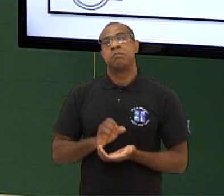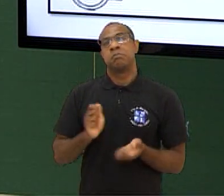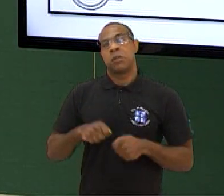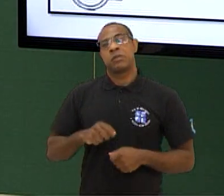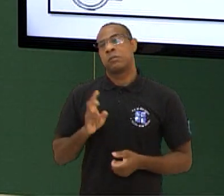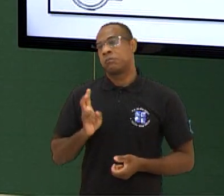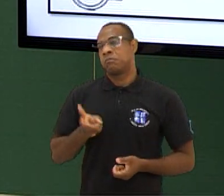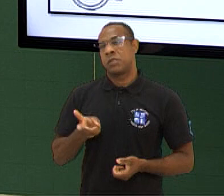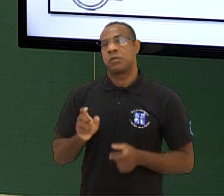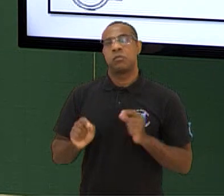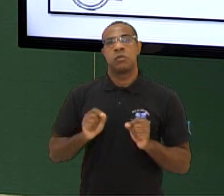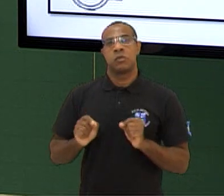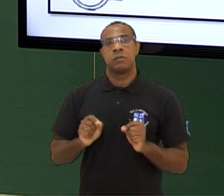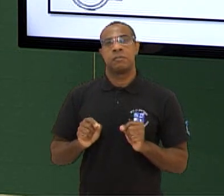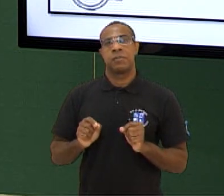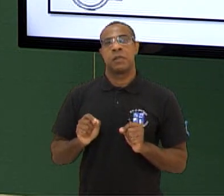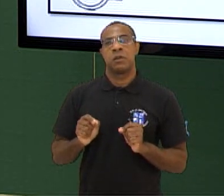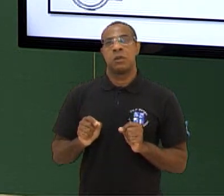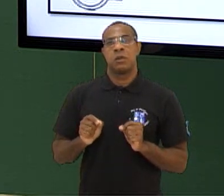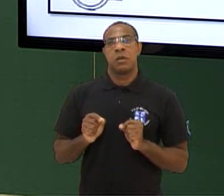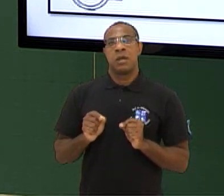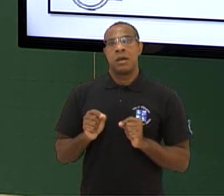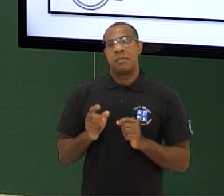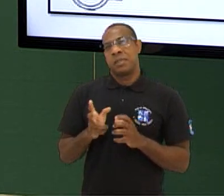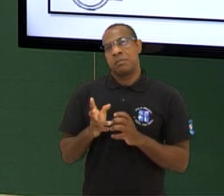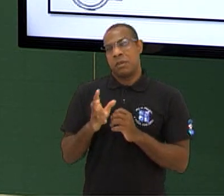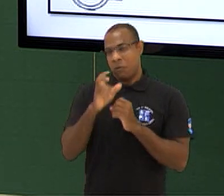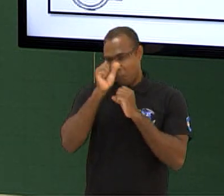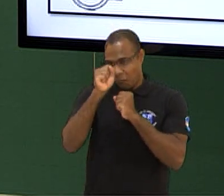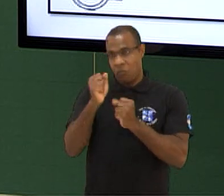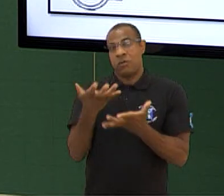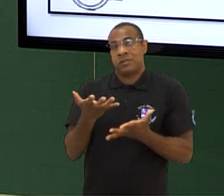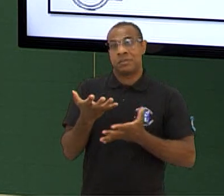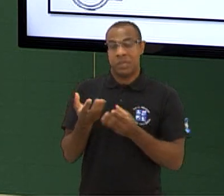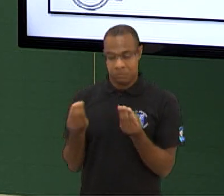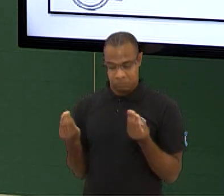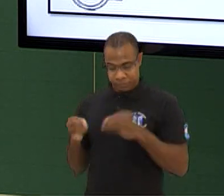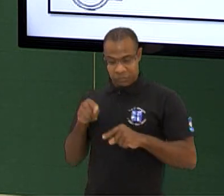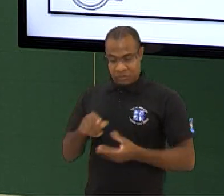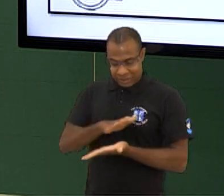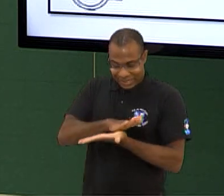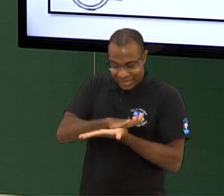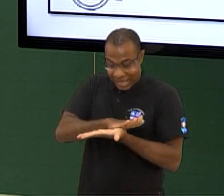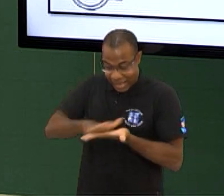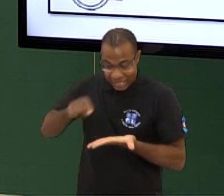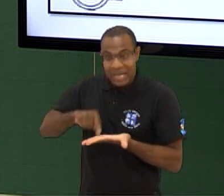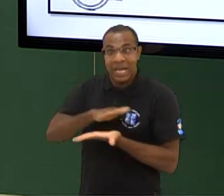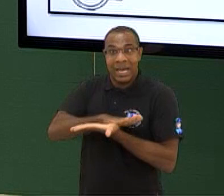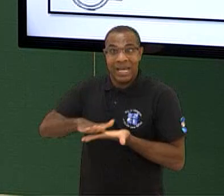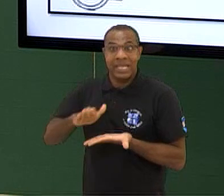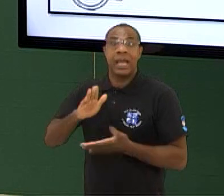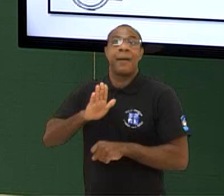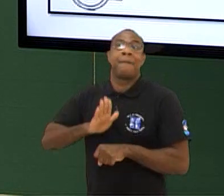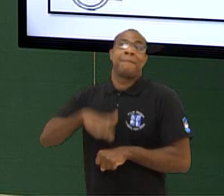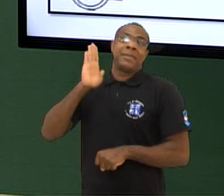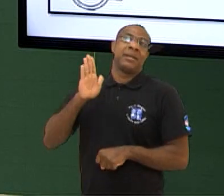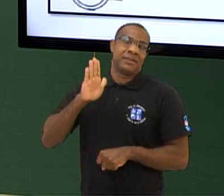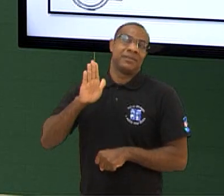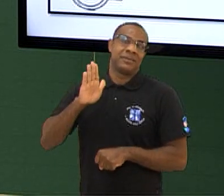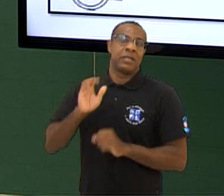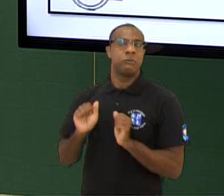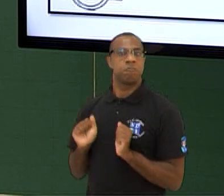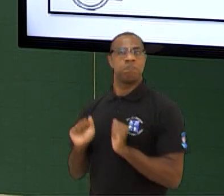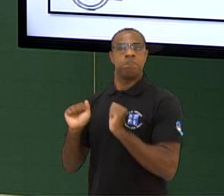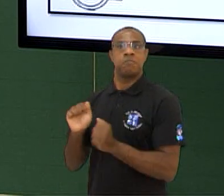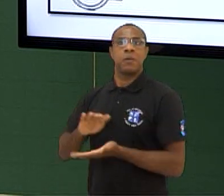de alguma forma a mesma potência do veículo, só que a força empregada sobre o solo é maior. Então isso vai fazer com que o veículo ele